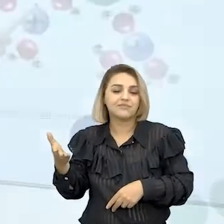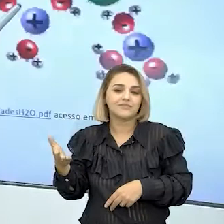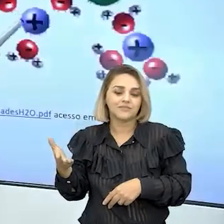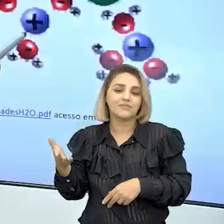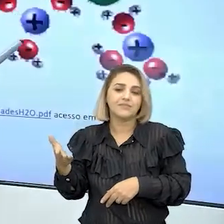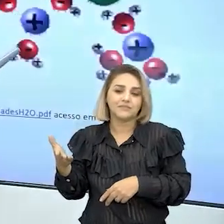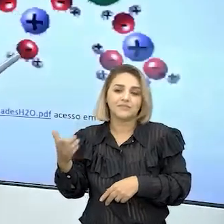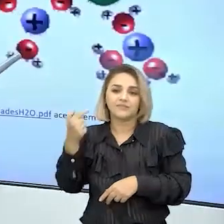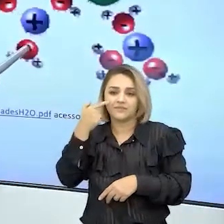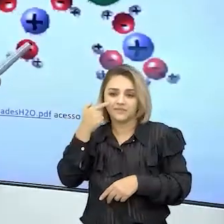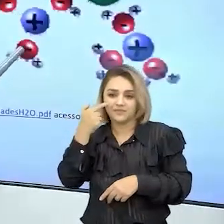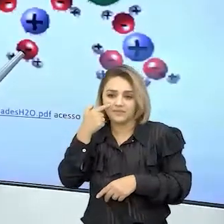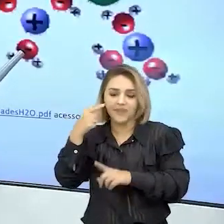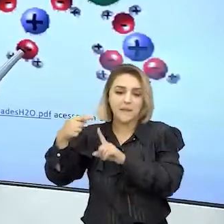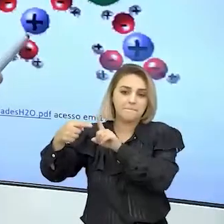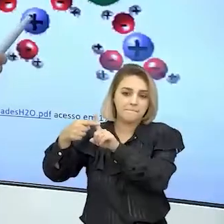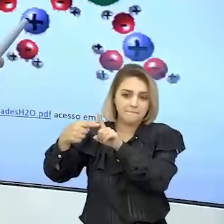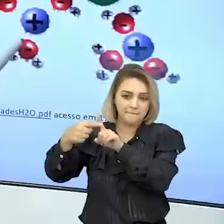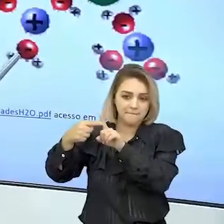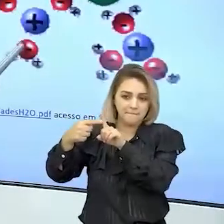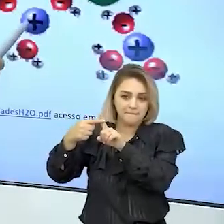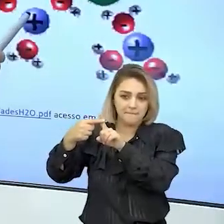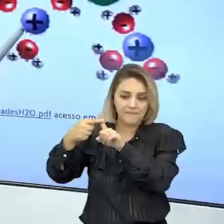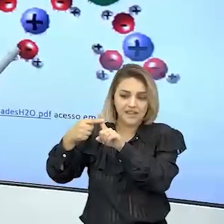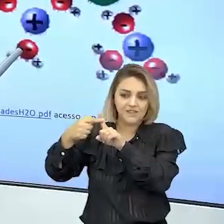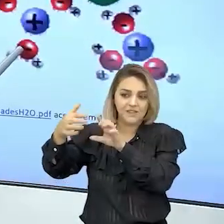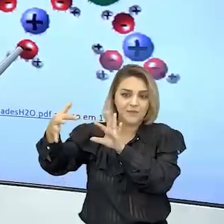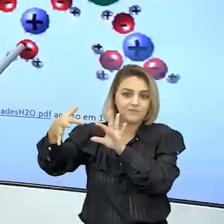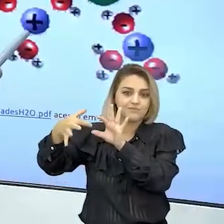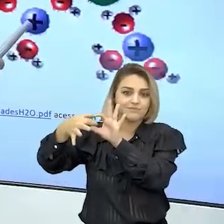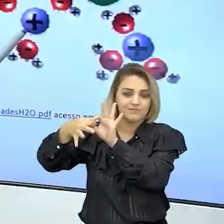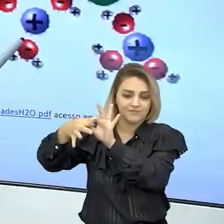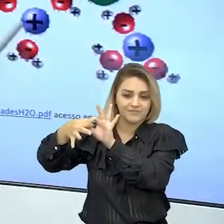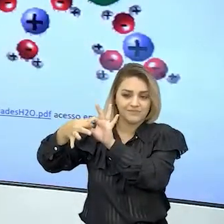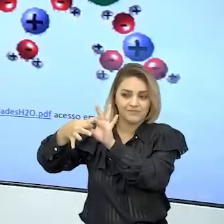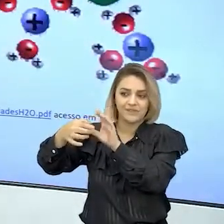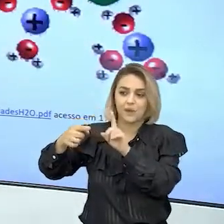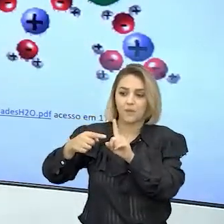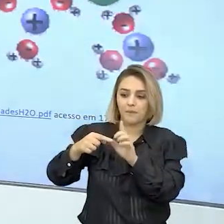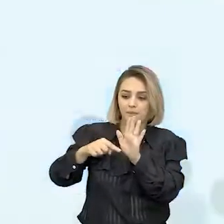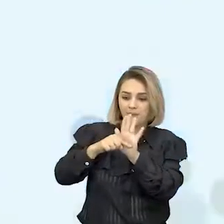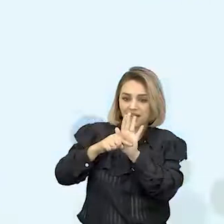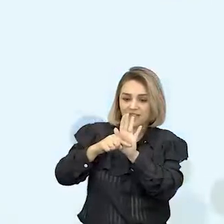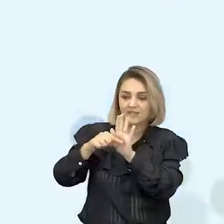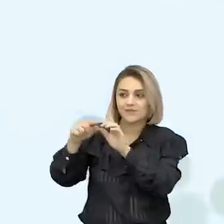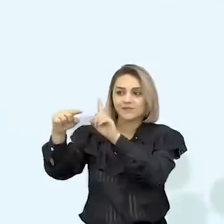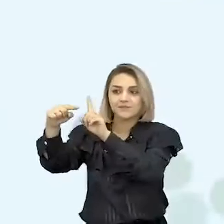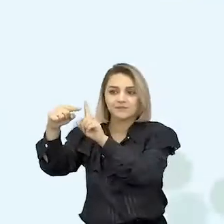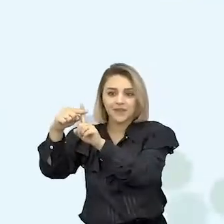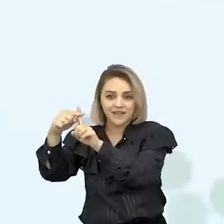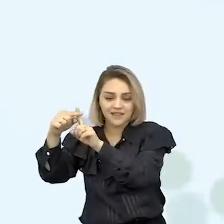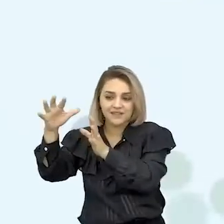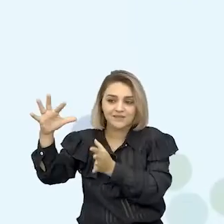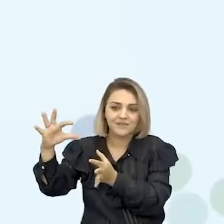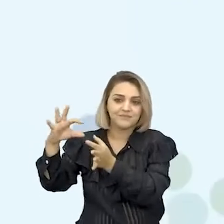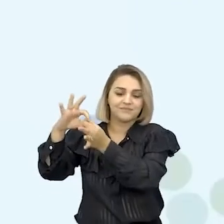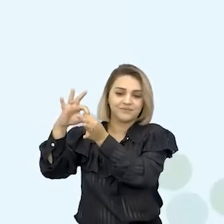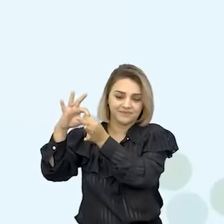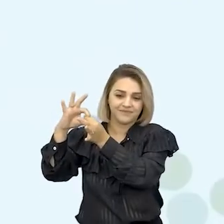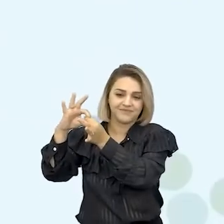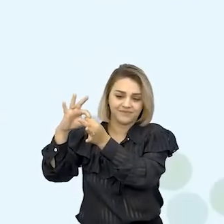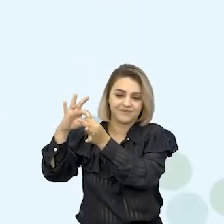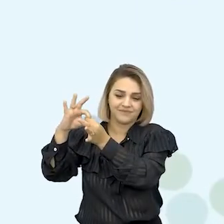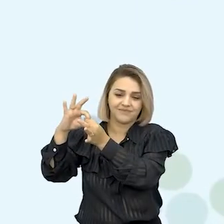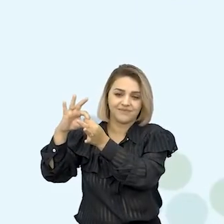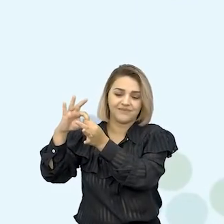átomo de sódio representado por mais, vai se sentir atraído pelo lado negativo, que é o oxigênio. E um átomo vai